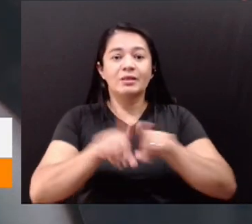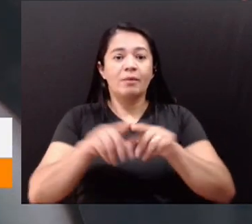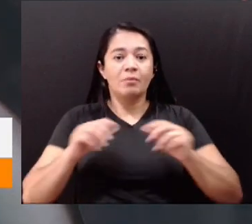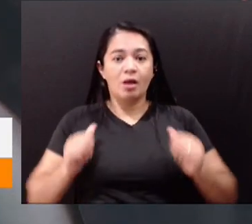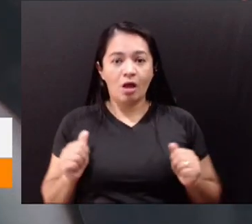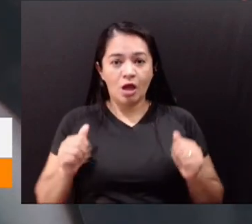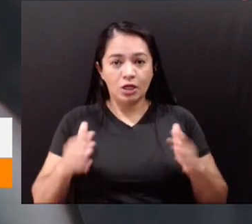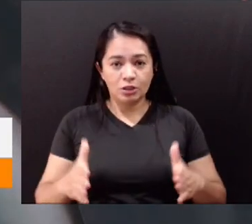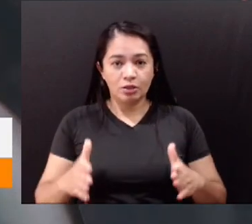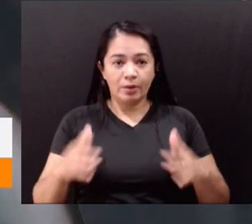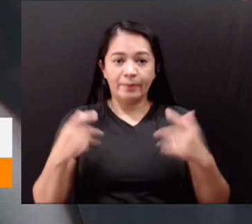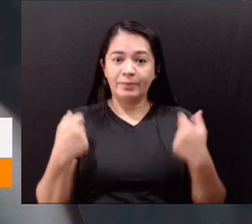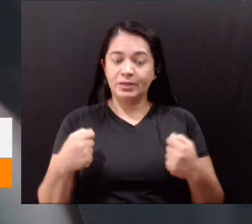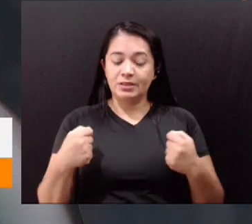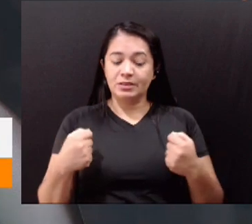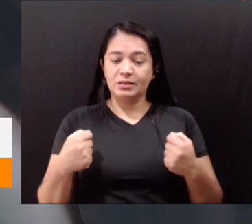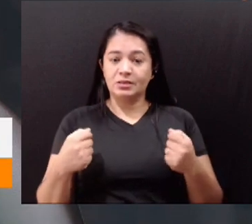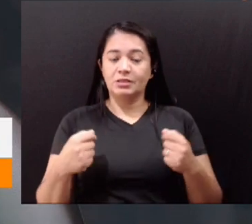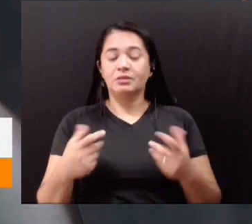deles, né? Então,